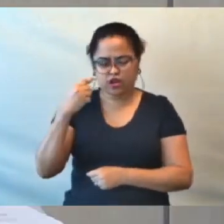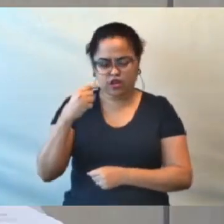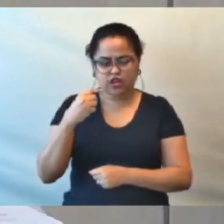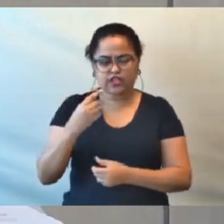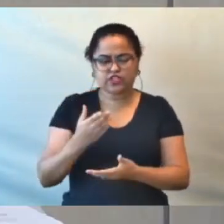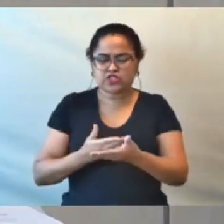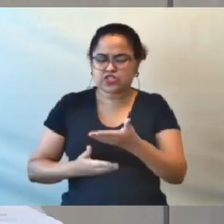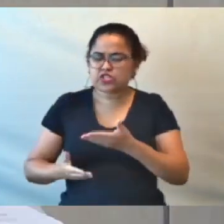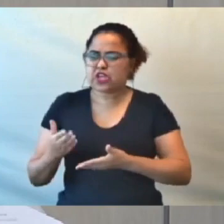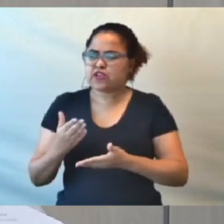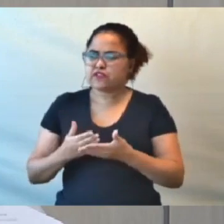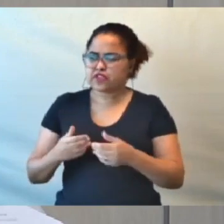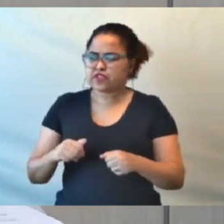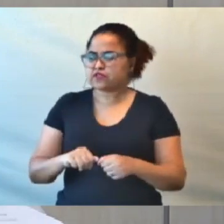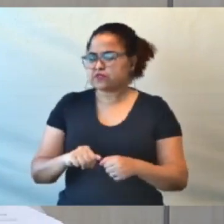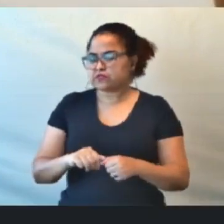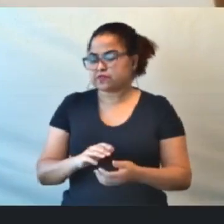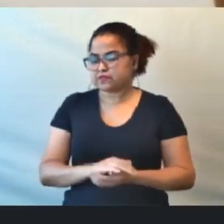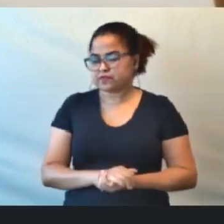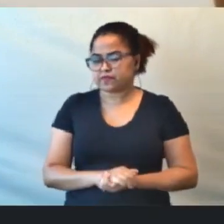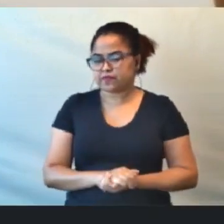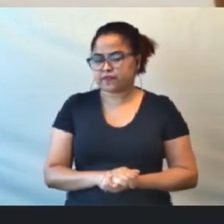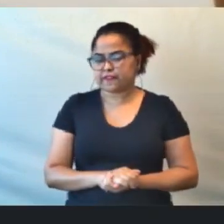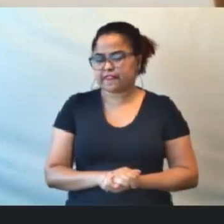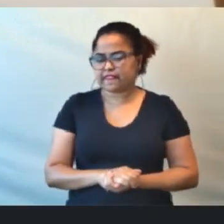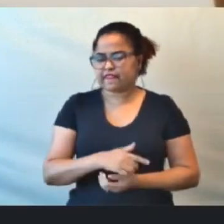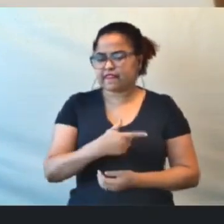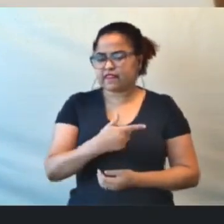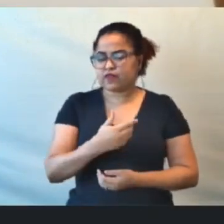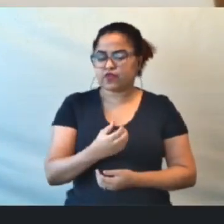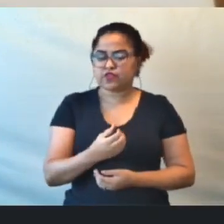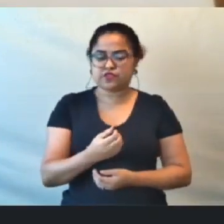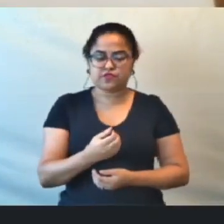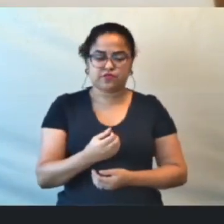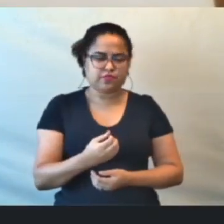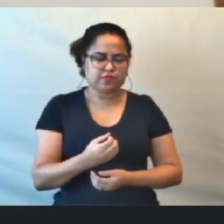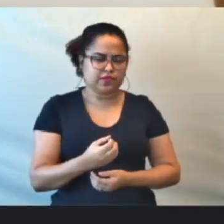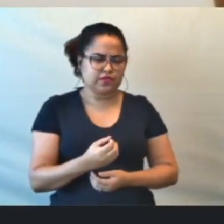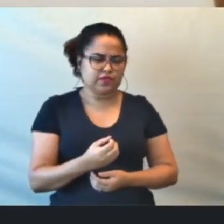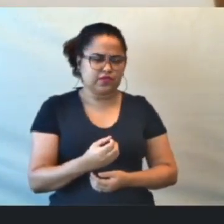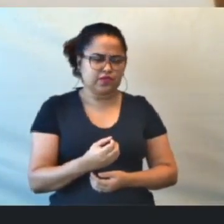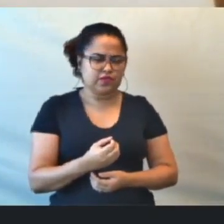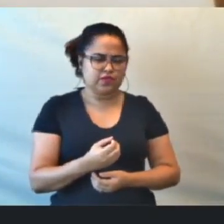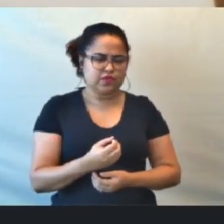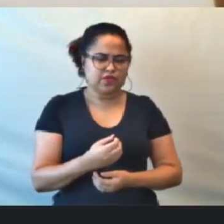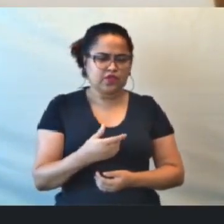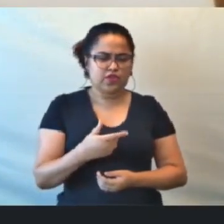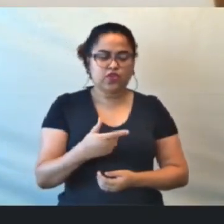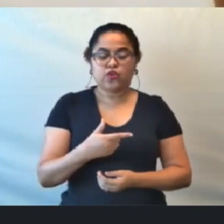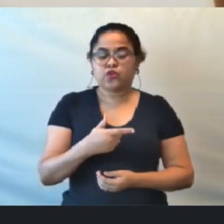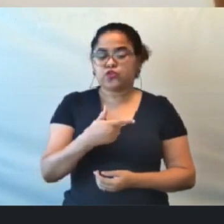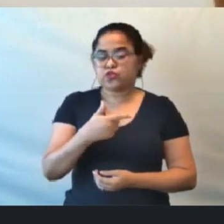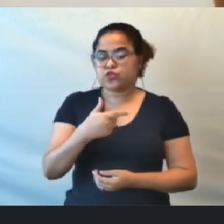2024? Do dia 2 de abril de 2024. Tá.